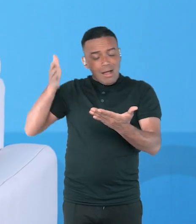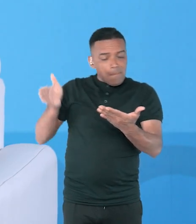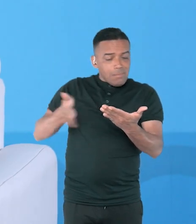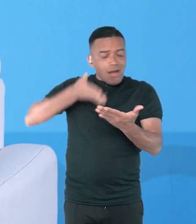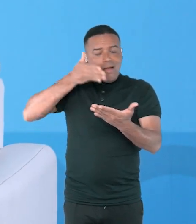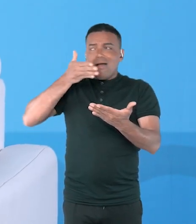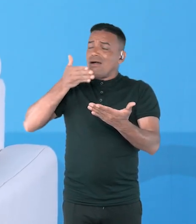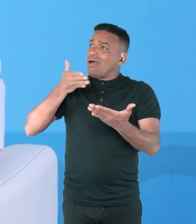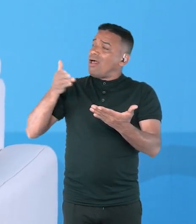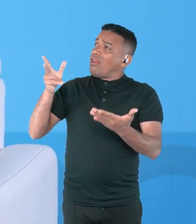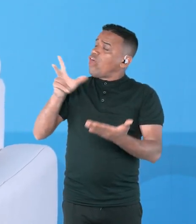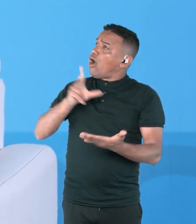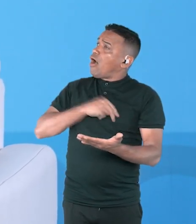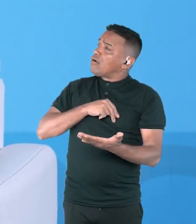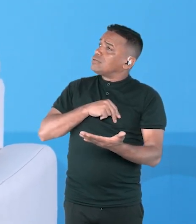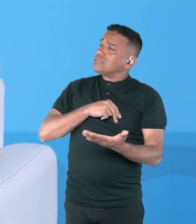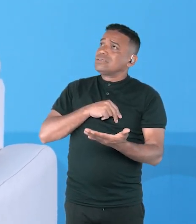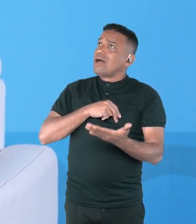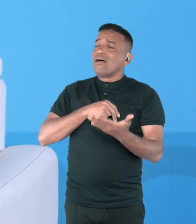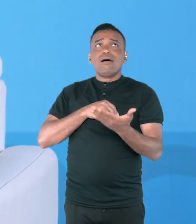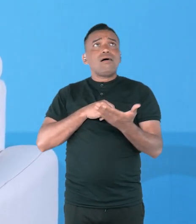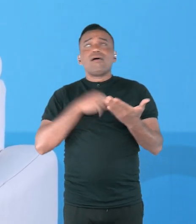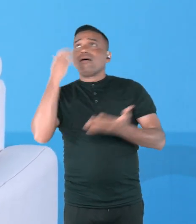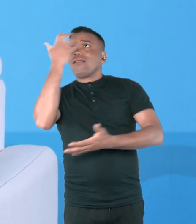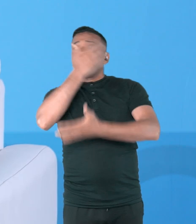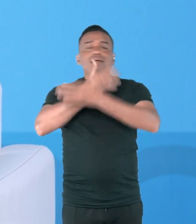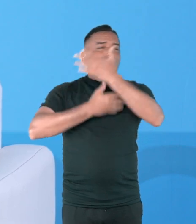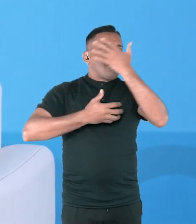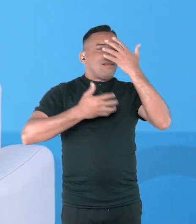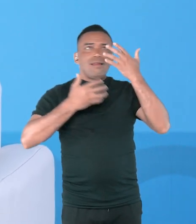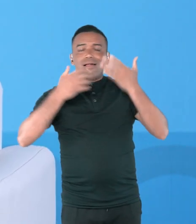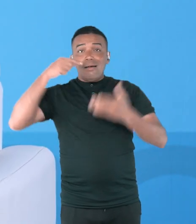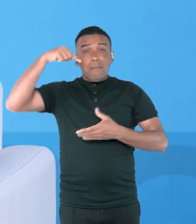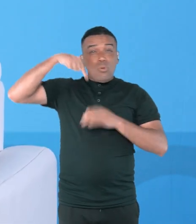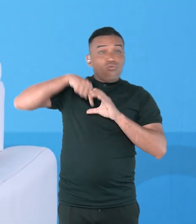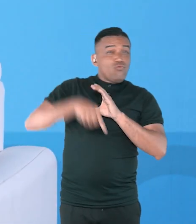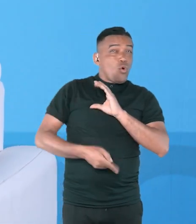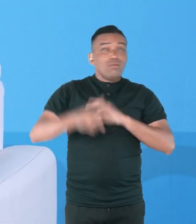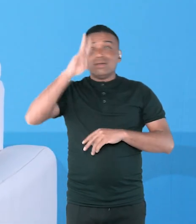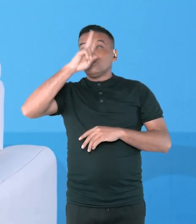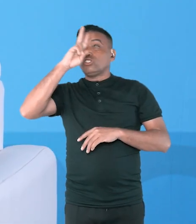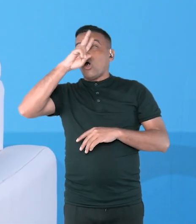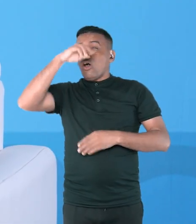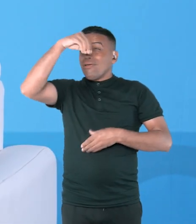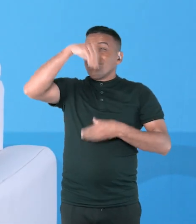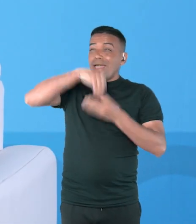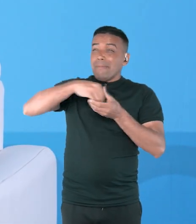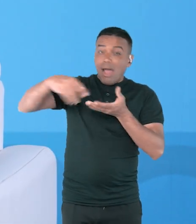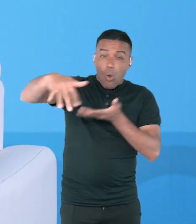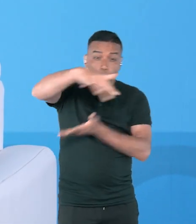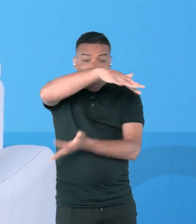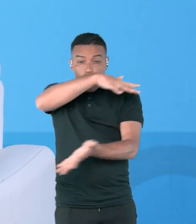e você fala assim, caramba, onde é que eu estava? Você é completamente absorvido por aquele